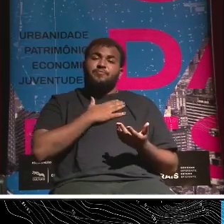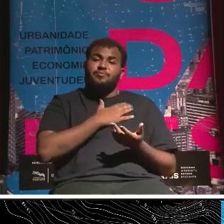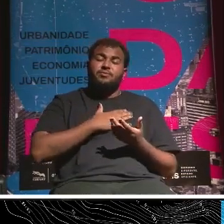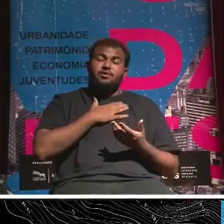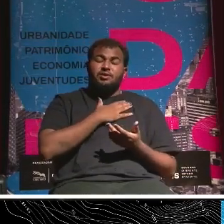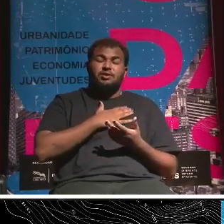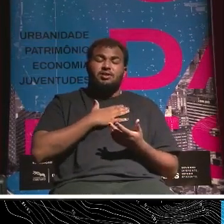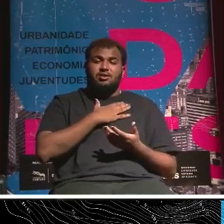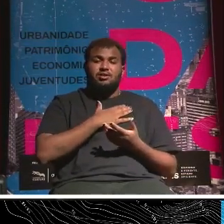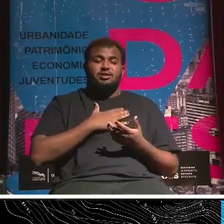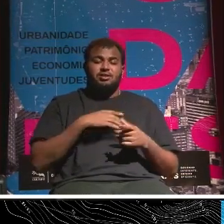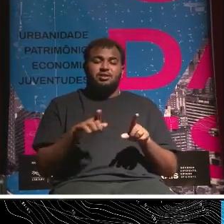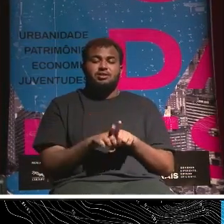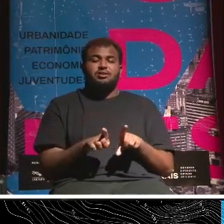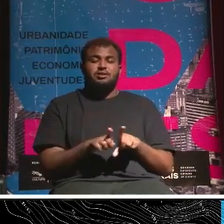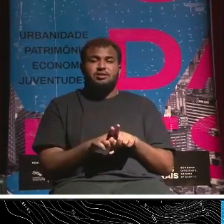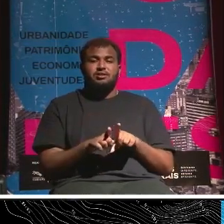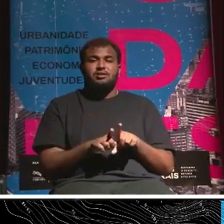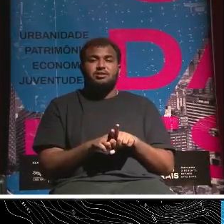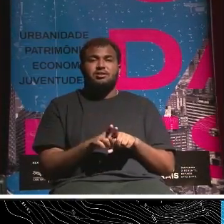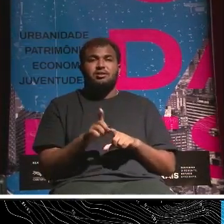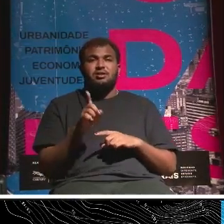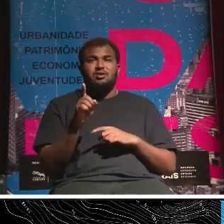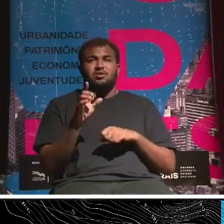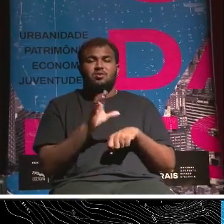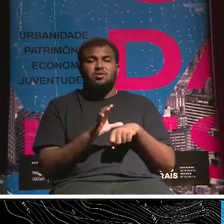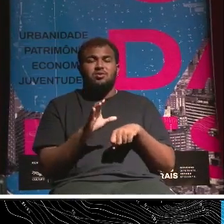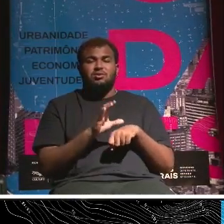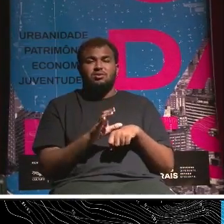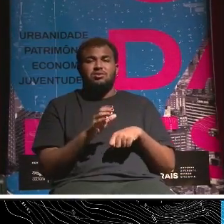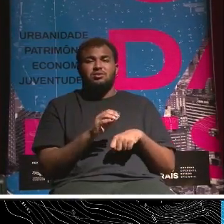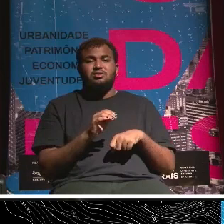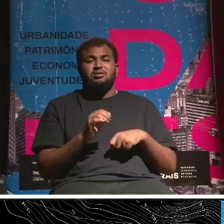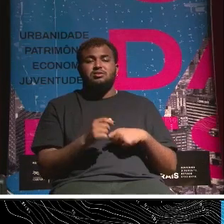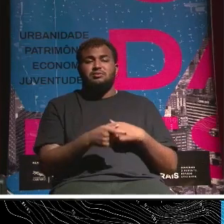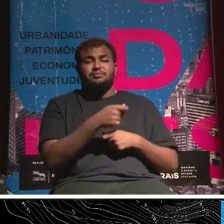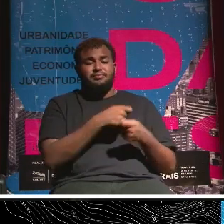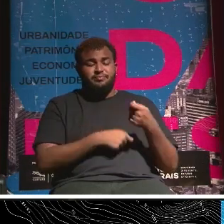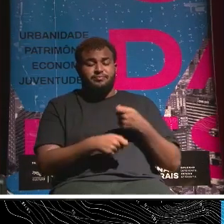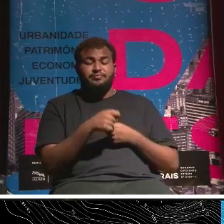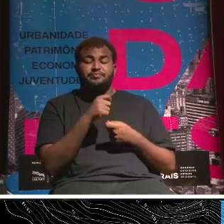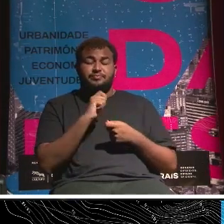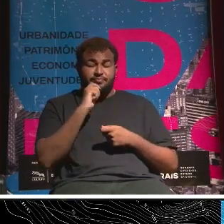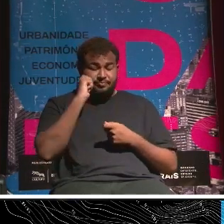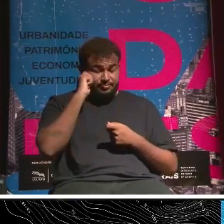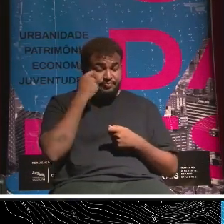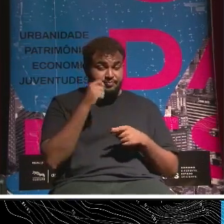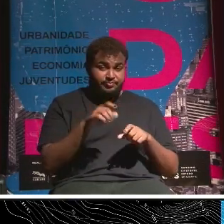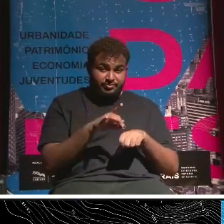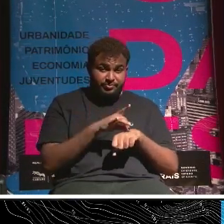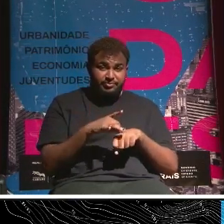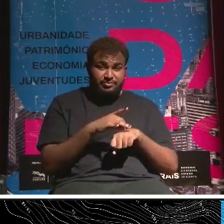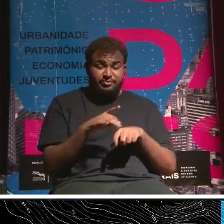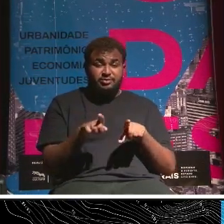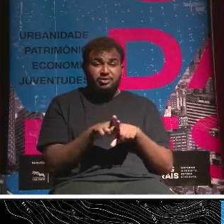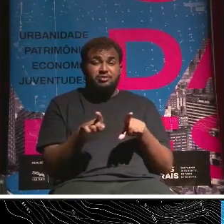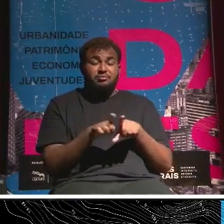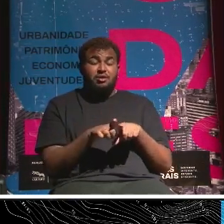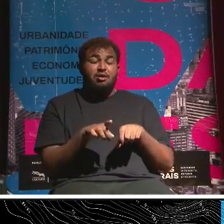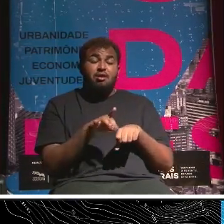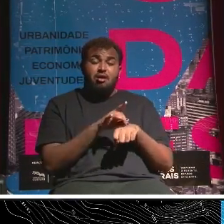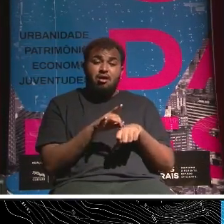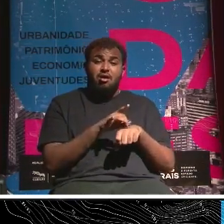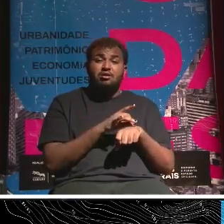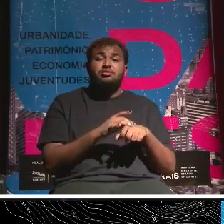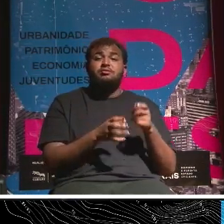uma optativa no curso de administração, pensando territorialidade negra a partir disso, também ética empresarial no